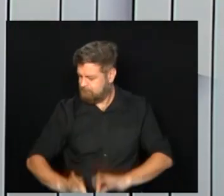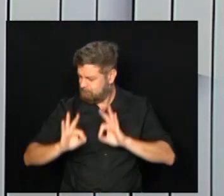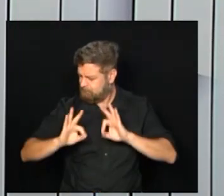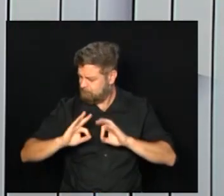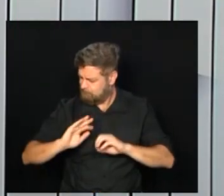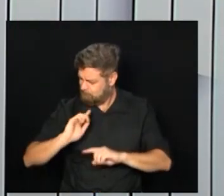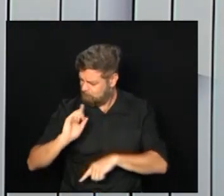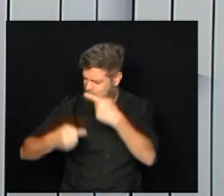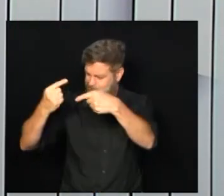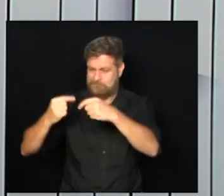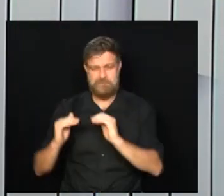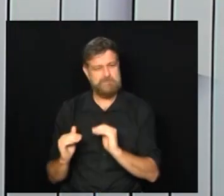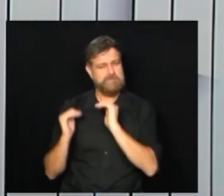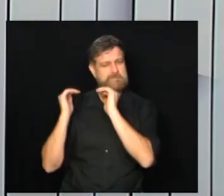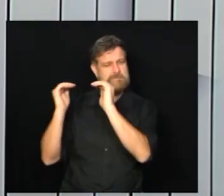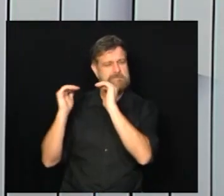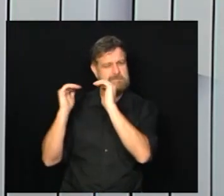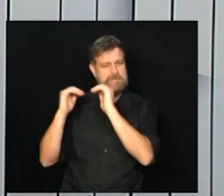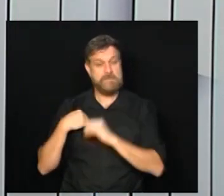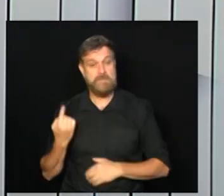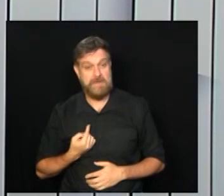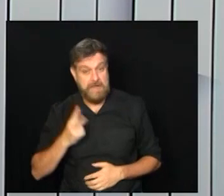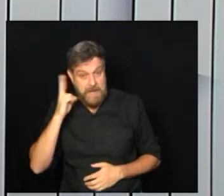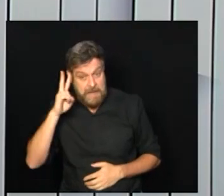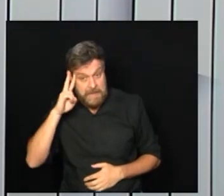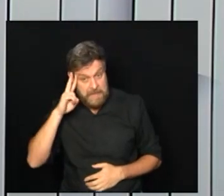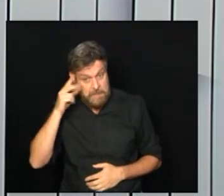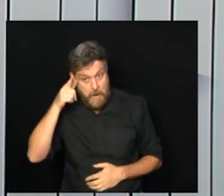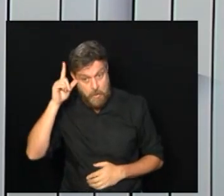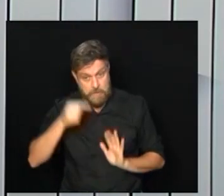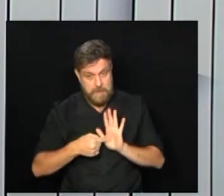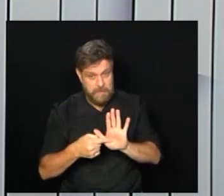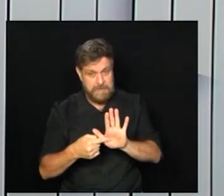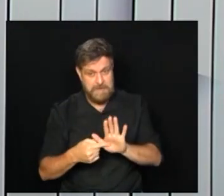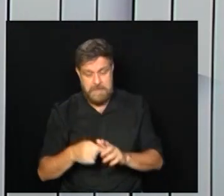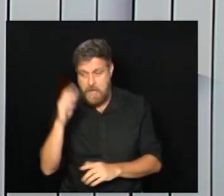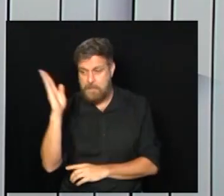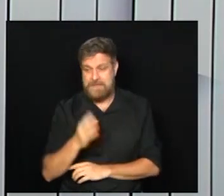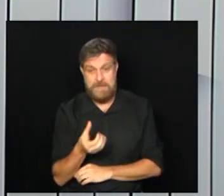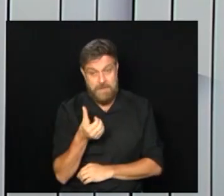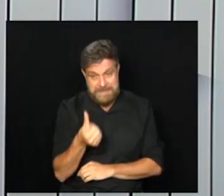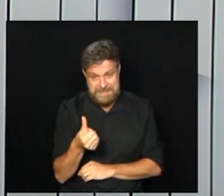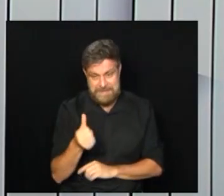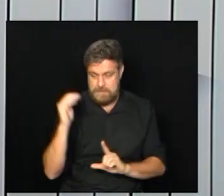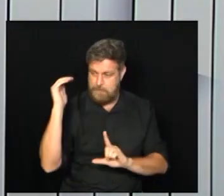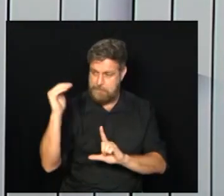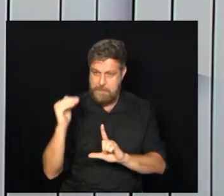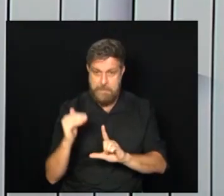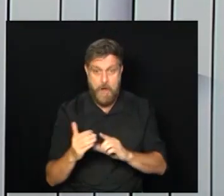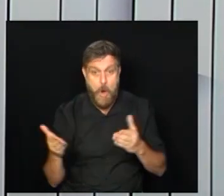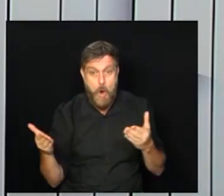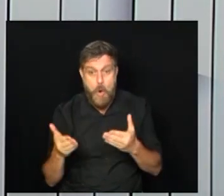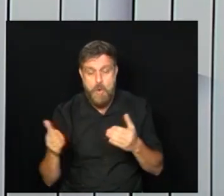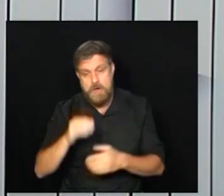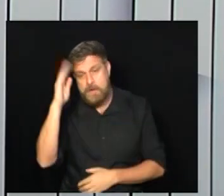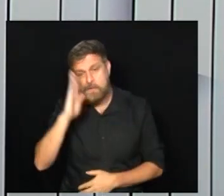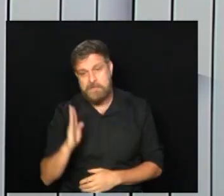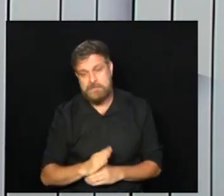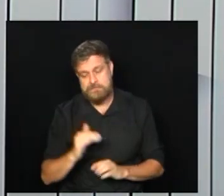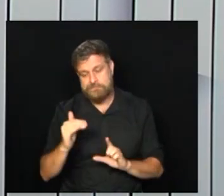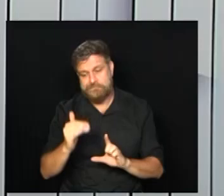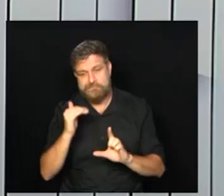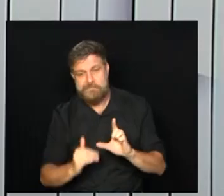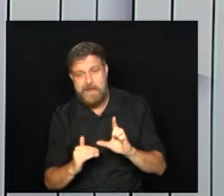bonito, viu? Você lembra ontem que nós mostramos aqui o quadro de medalha? O Brasil estava na 6ª colocação. Hoje o Brasil caiu para a